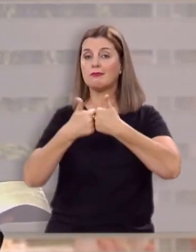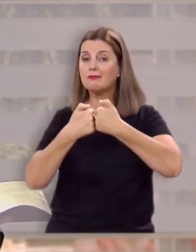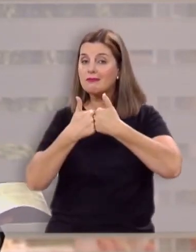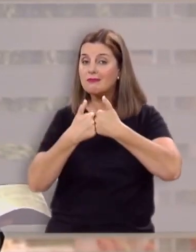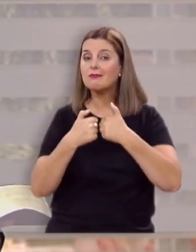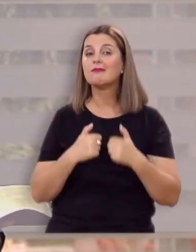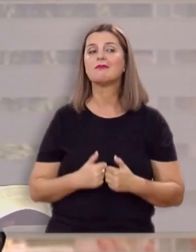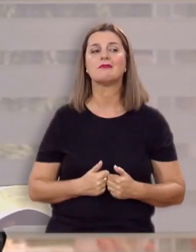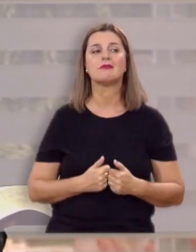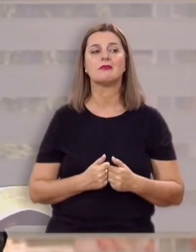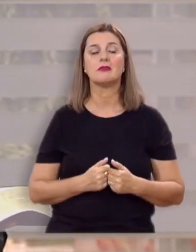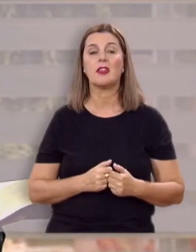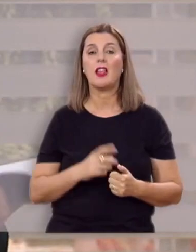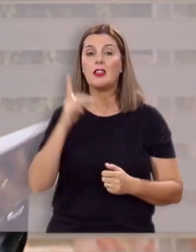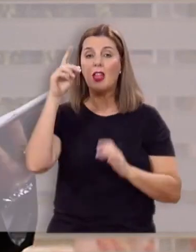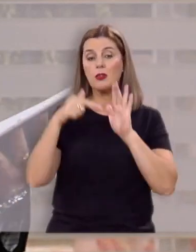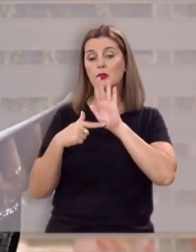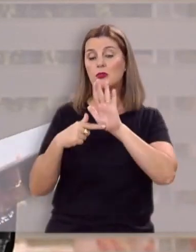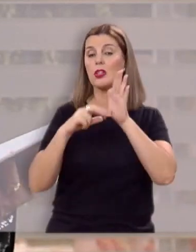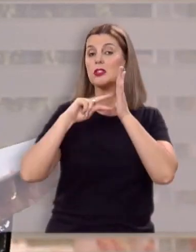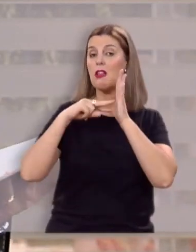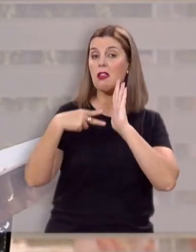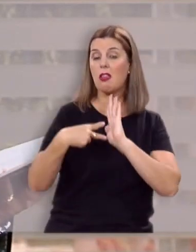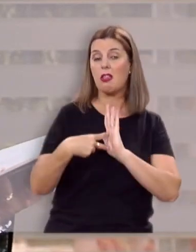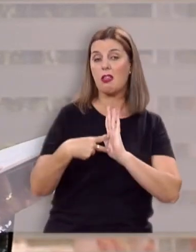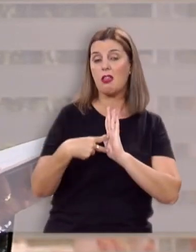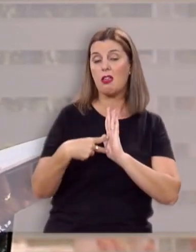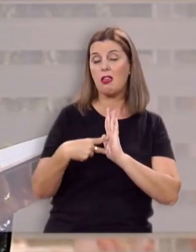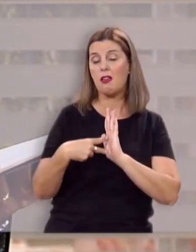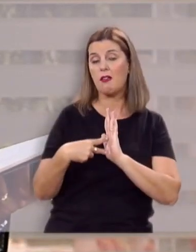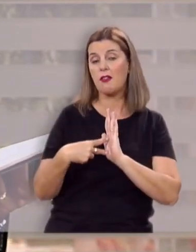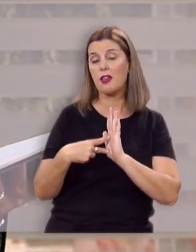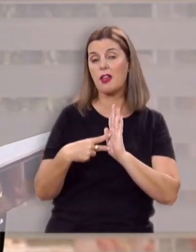da Aliança. Ele foi simbolizado